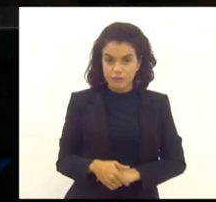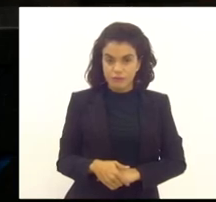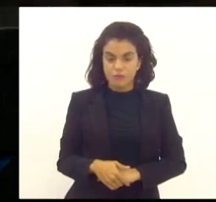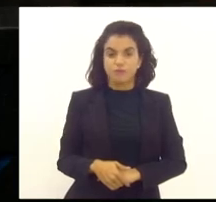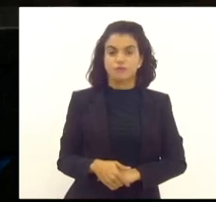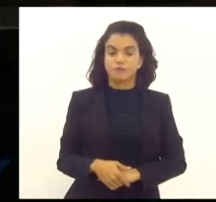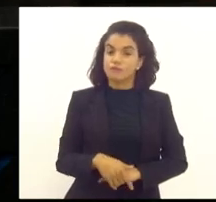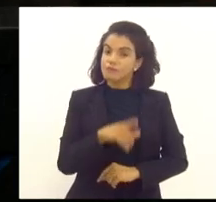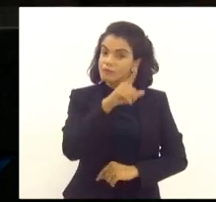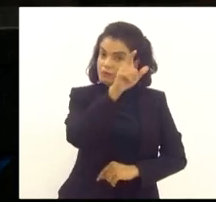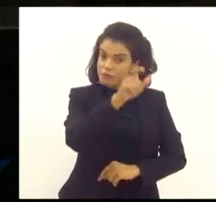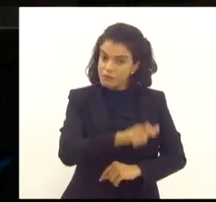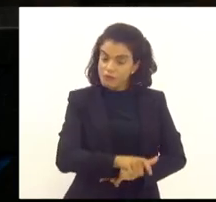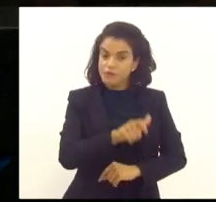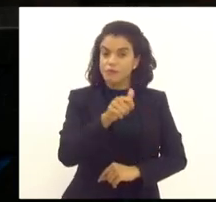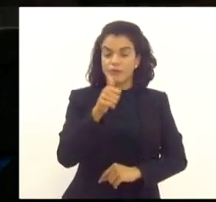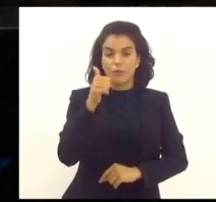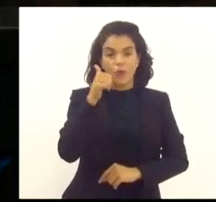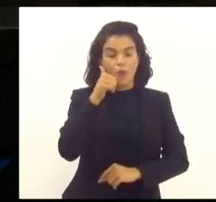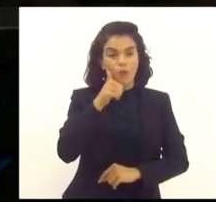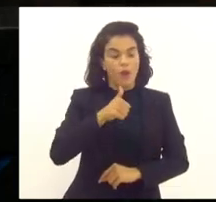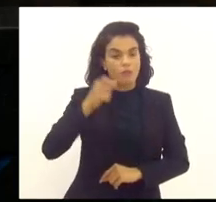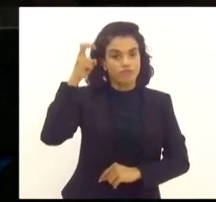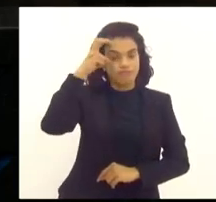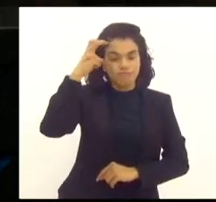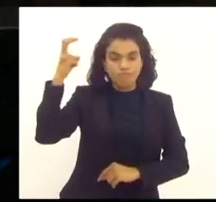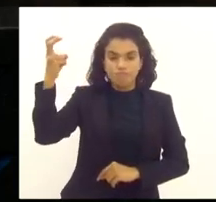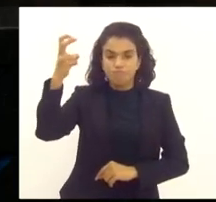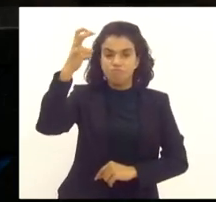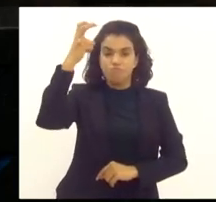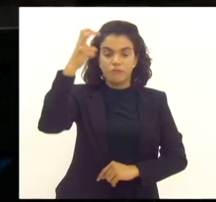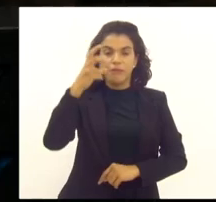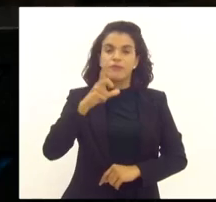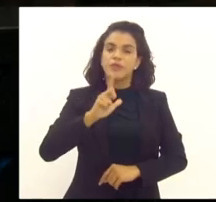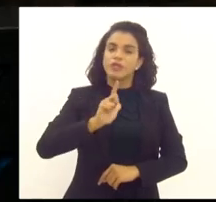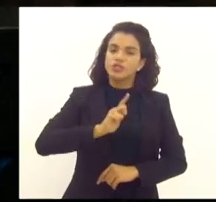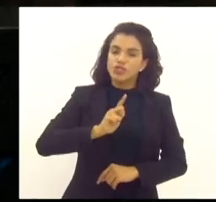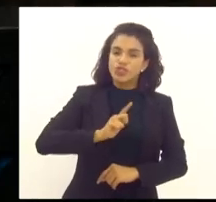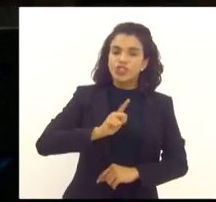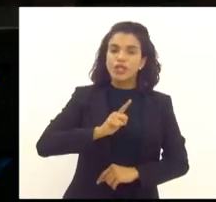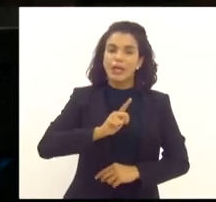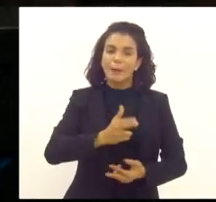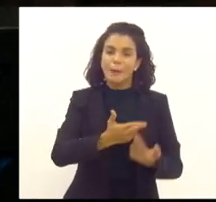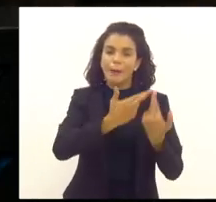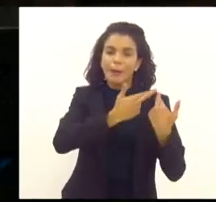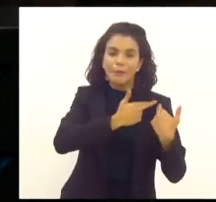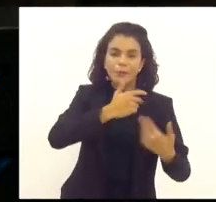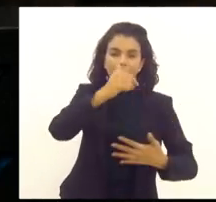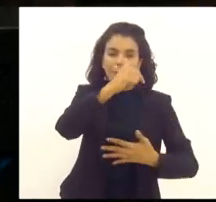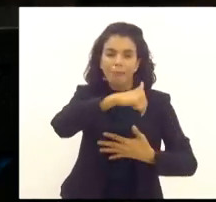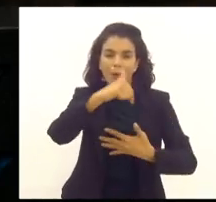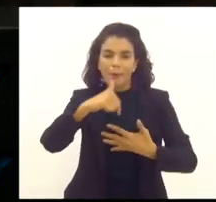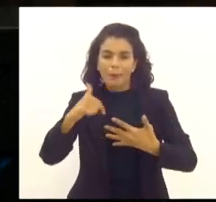E era uma mulher de grande sabedoria e tinha muita responsabilidade